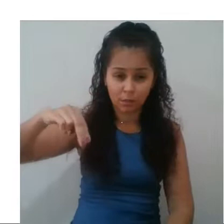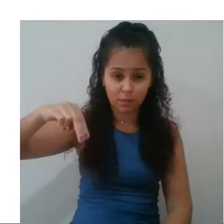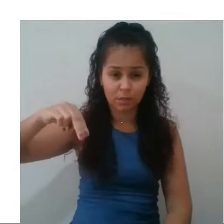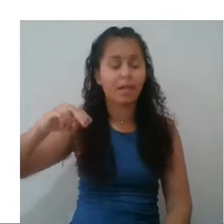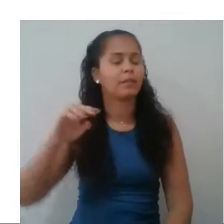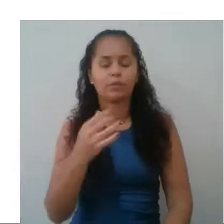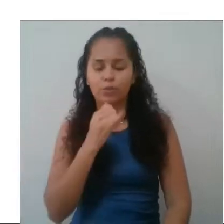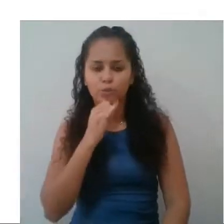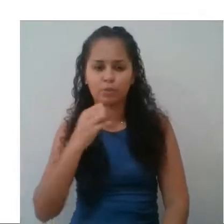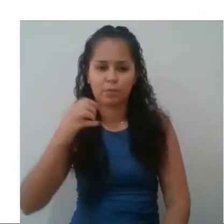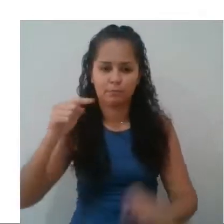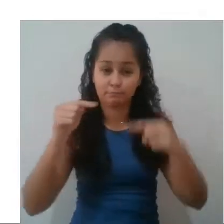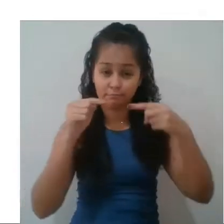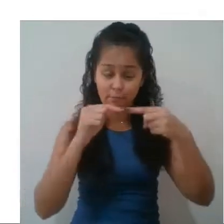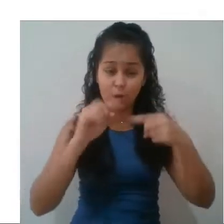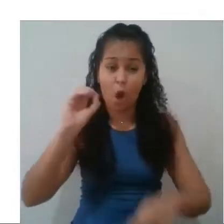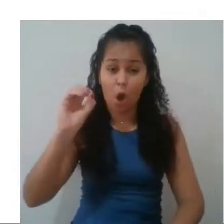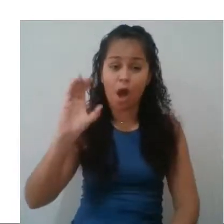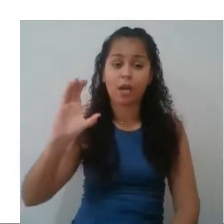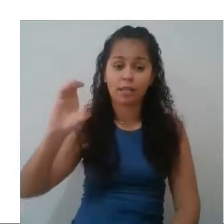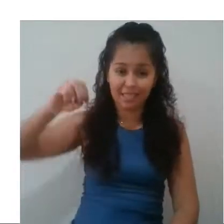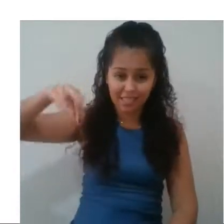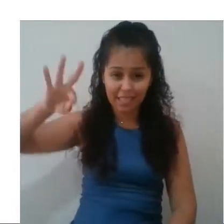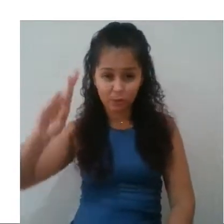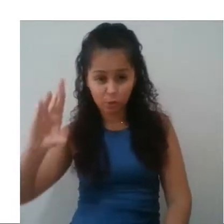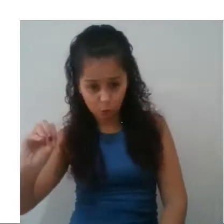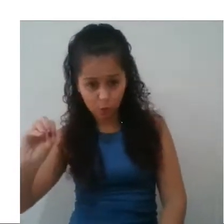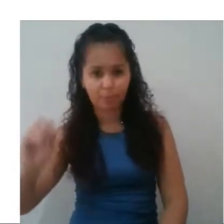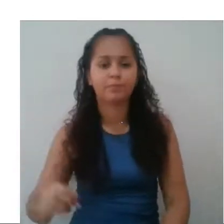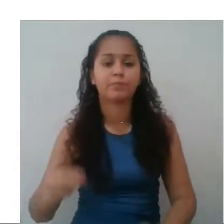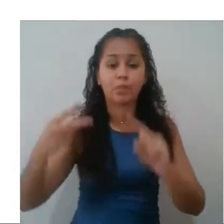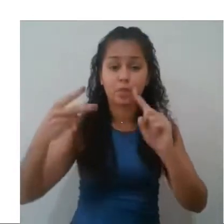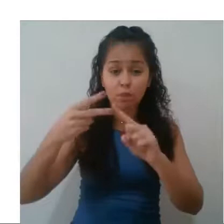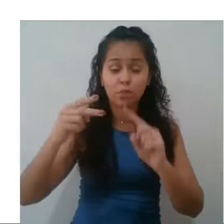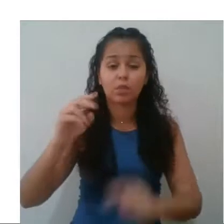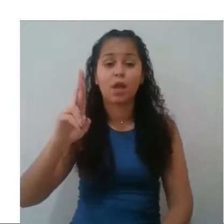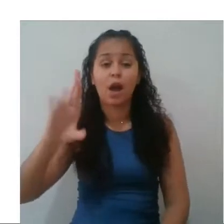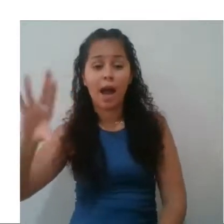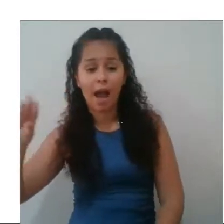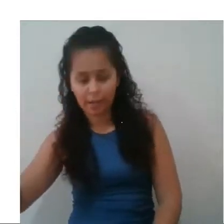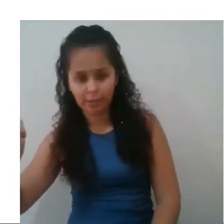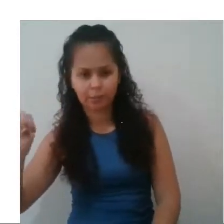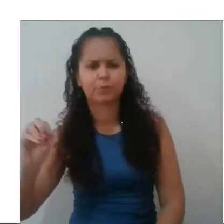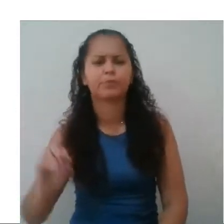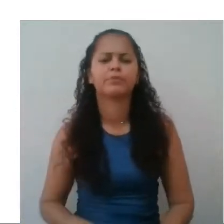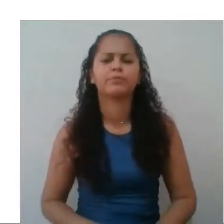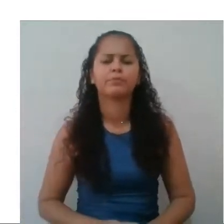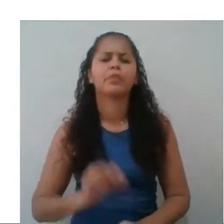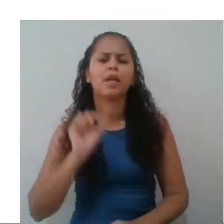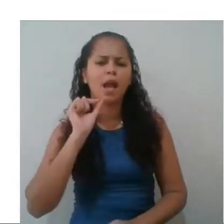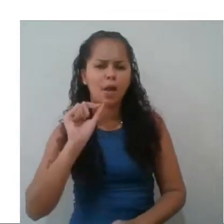representando esse centro pelo ponto O, e o outro elemento é o raio da esfera. O raio